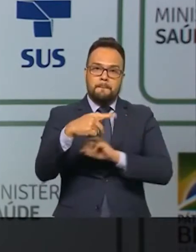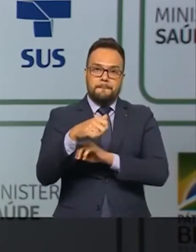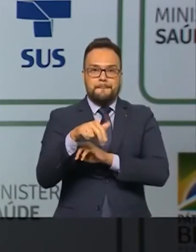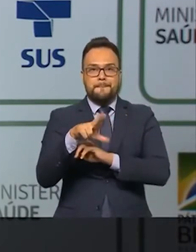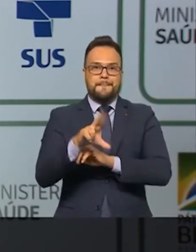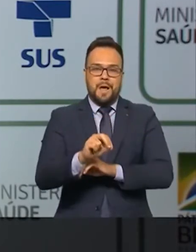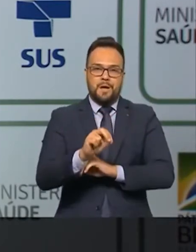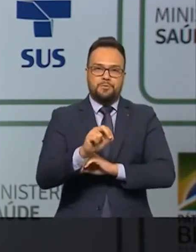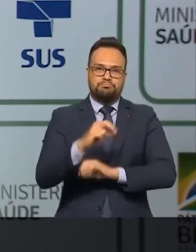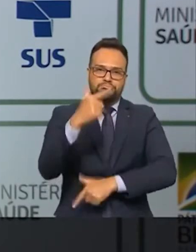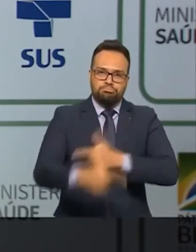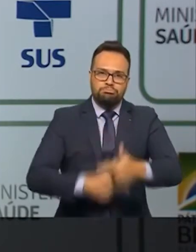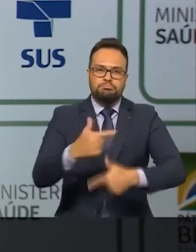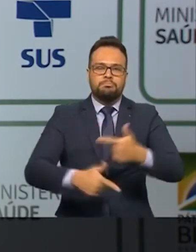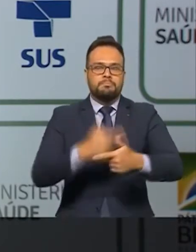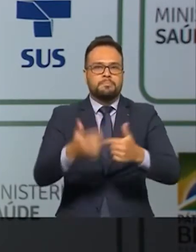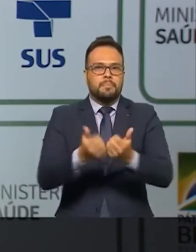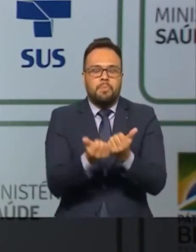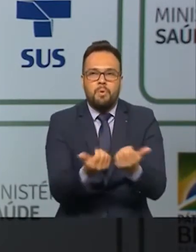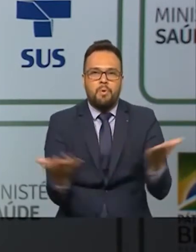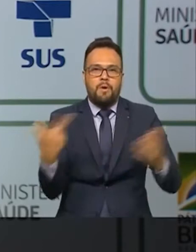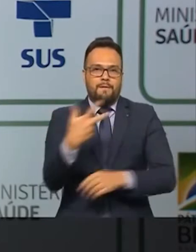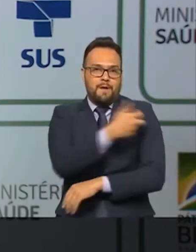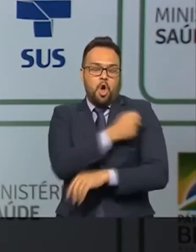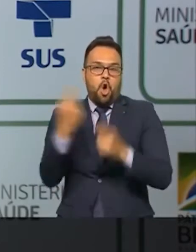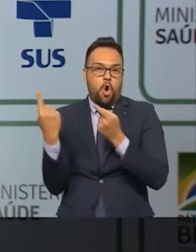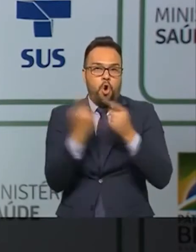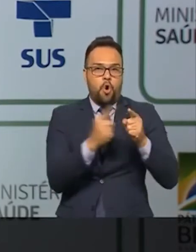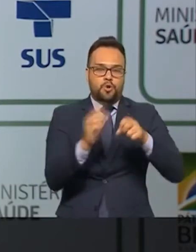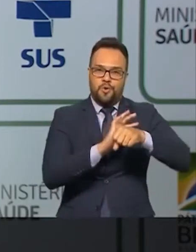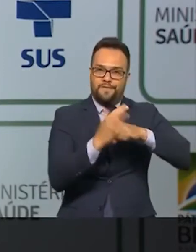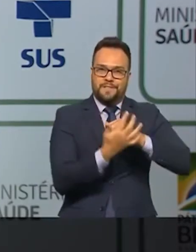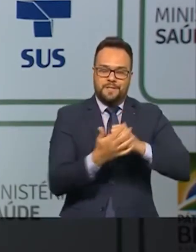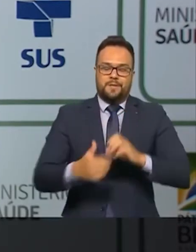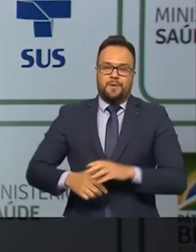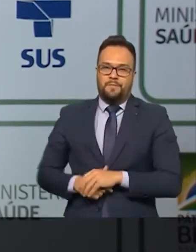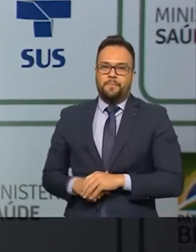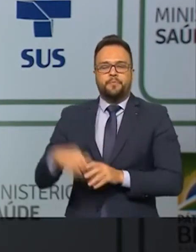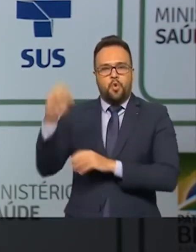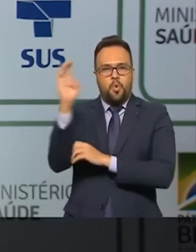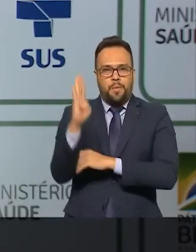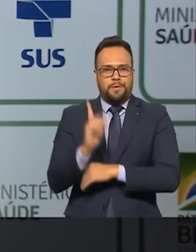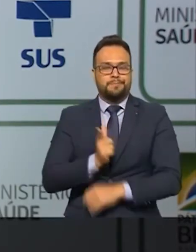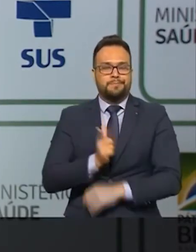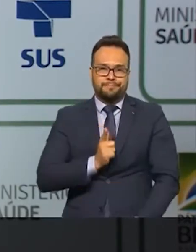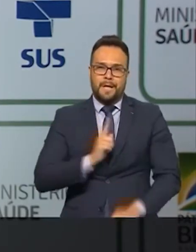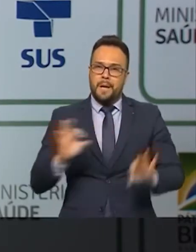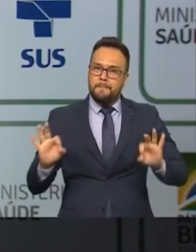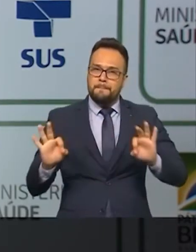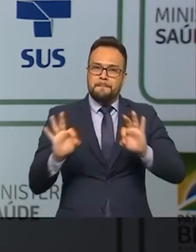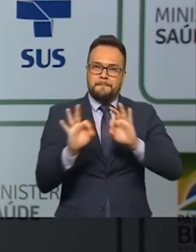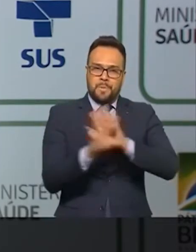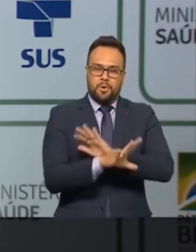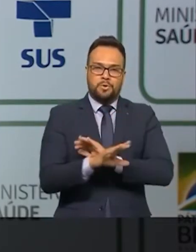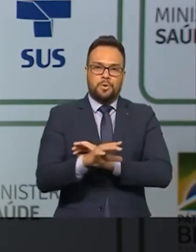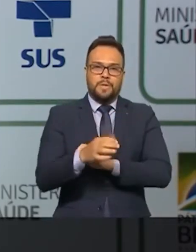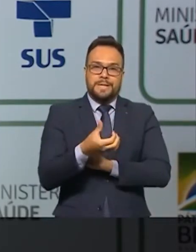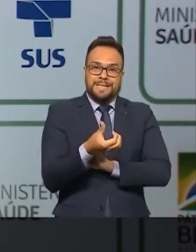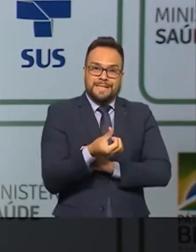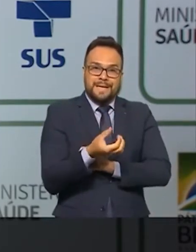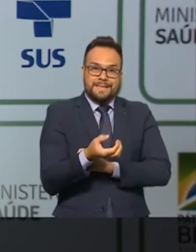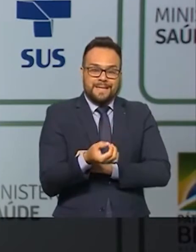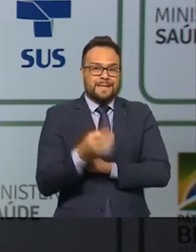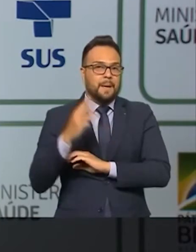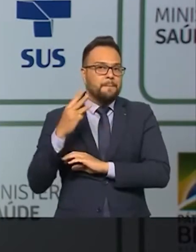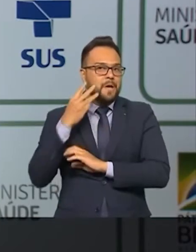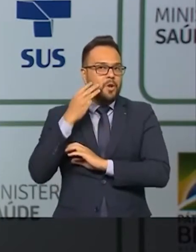de Operacionalização da Vacinação contra a Covid-19. O Brasil já tem disponíveis cerca de 60